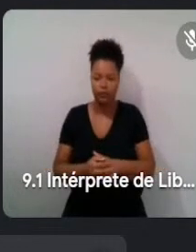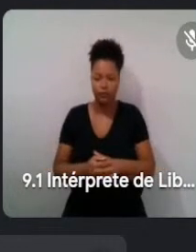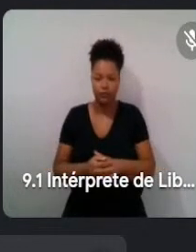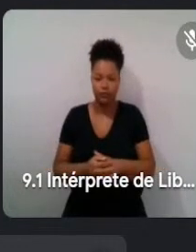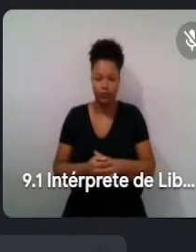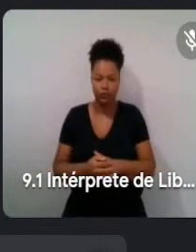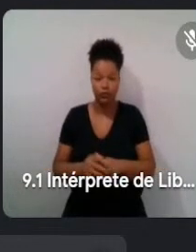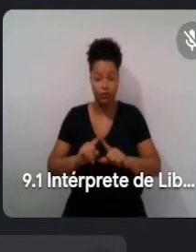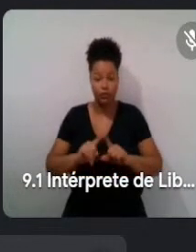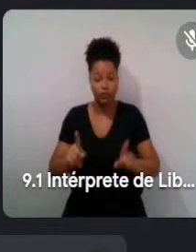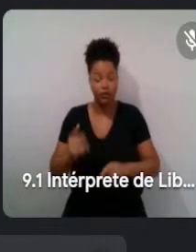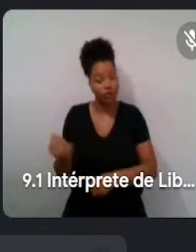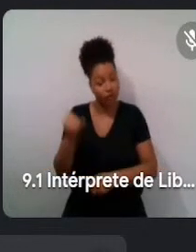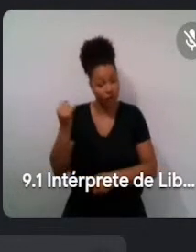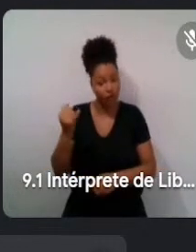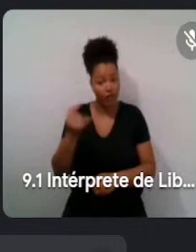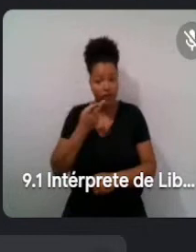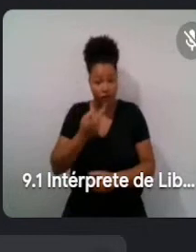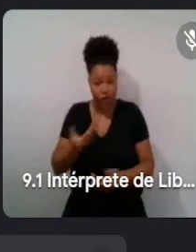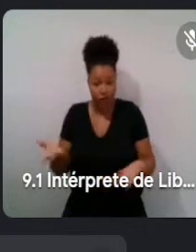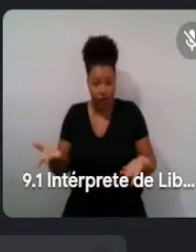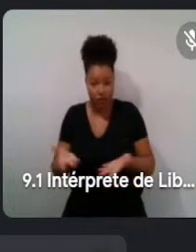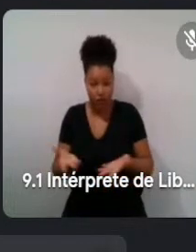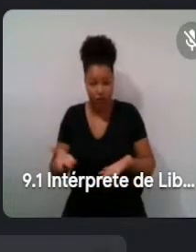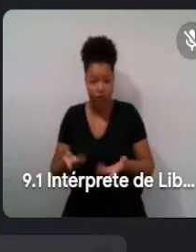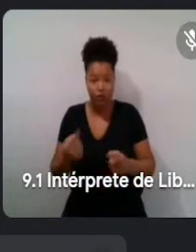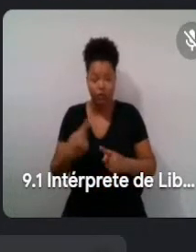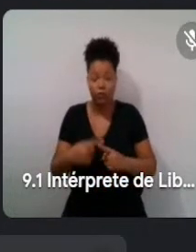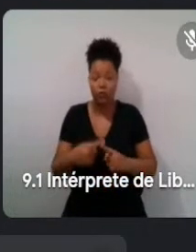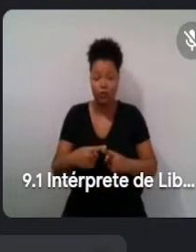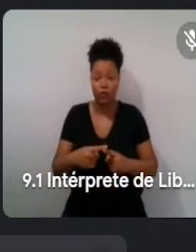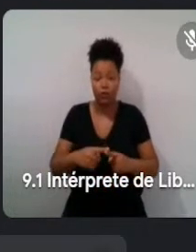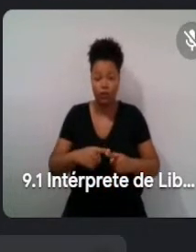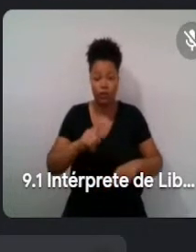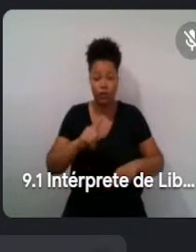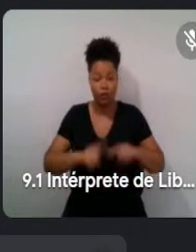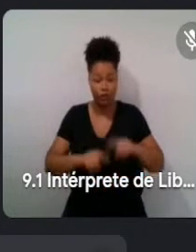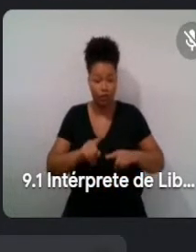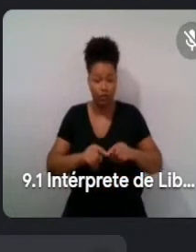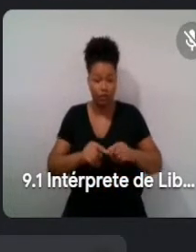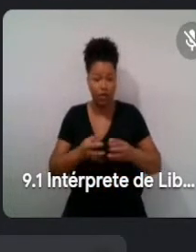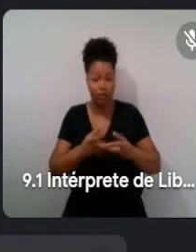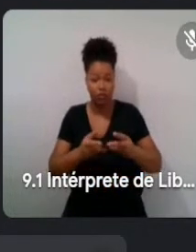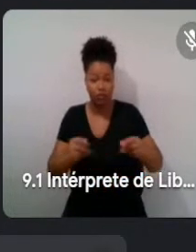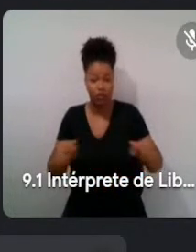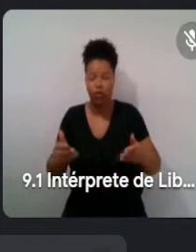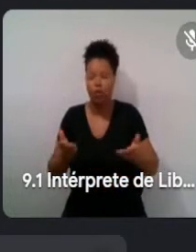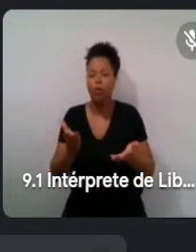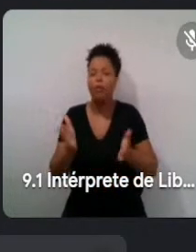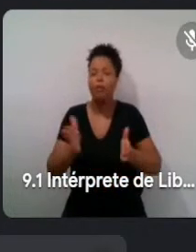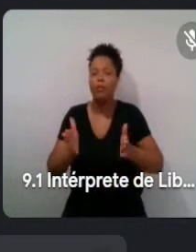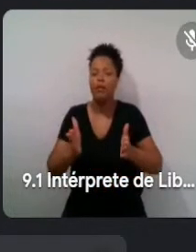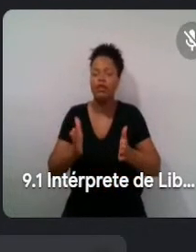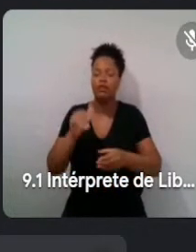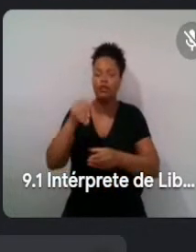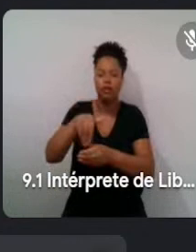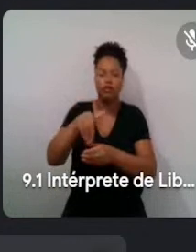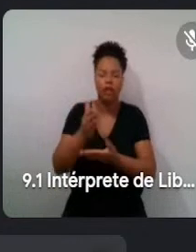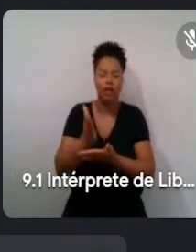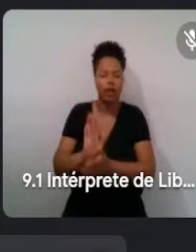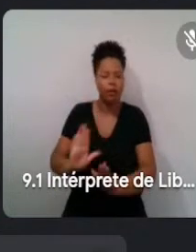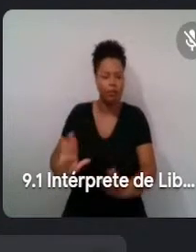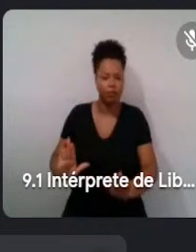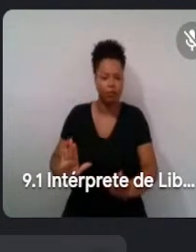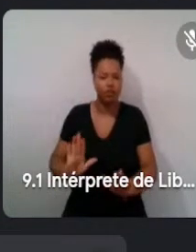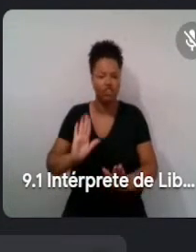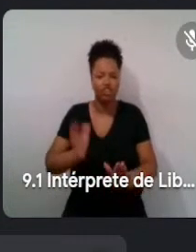Mas o que é importante ressaltar nesse momento, até porque o objeto já se esvaiu com o término das eleições, é que foi determinada